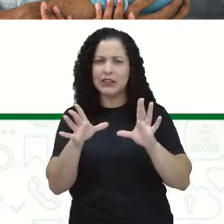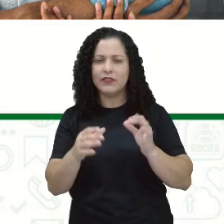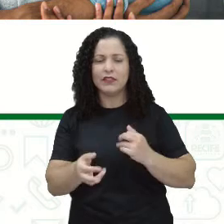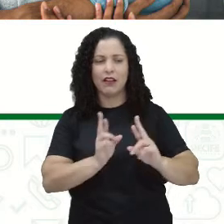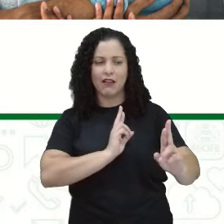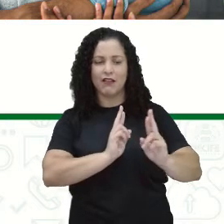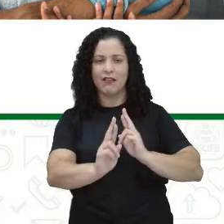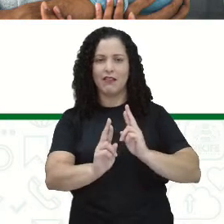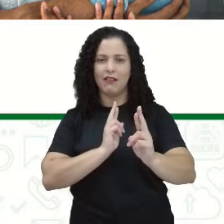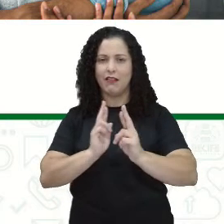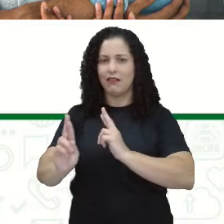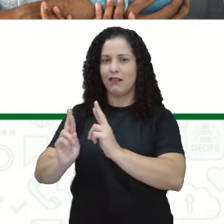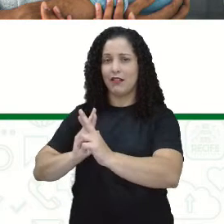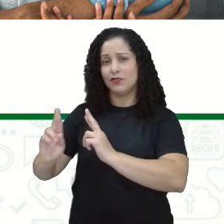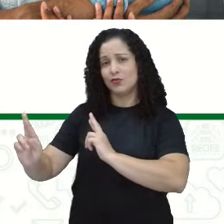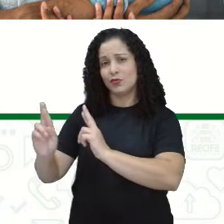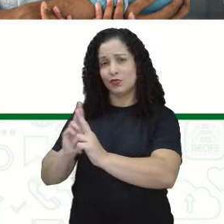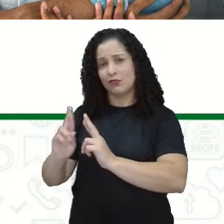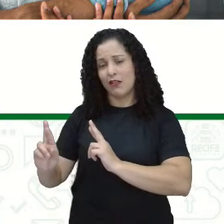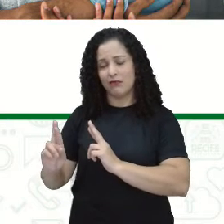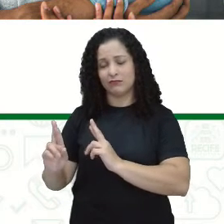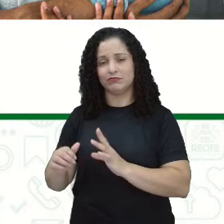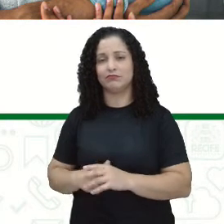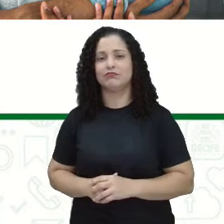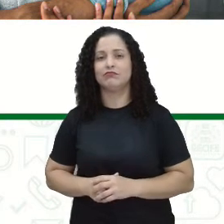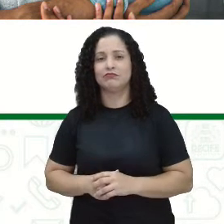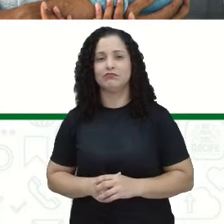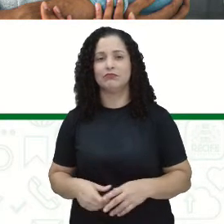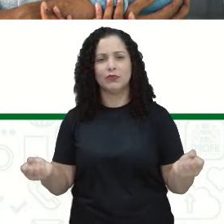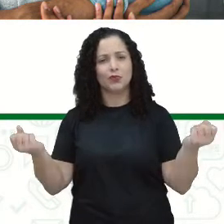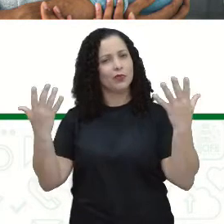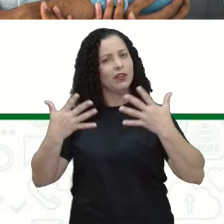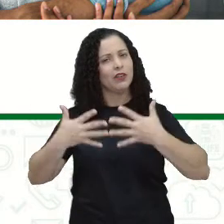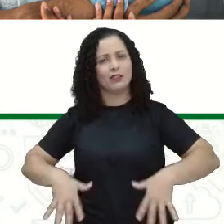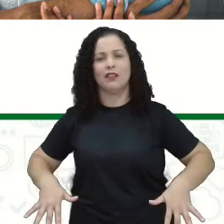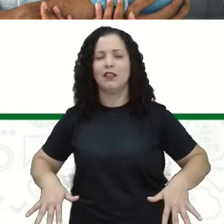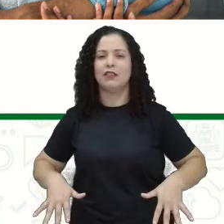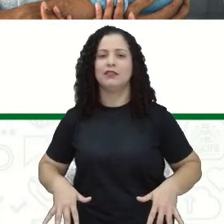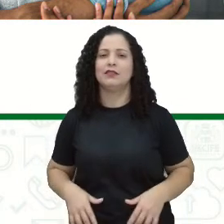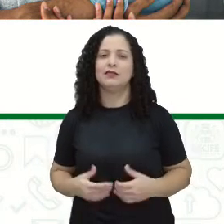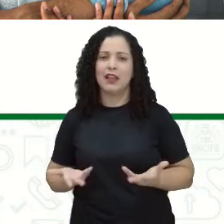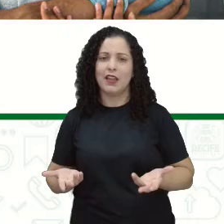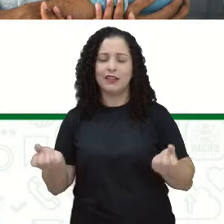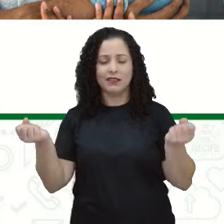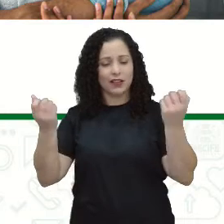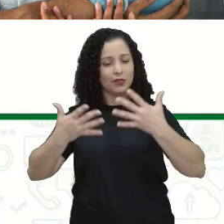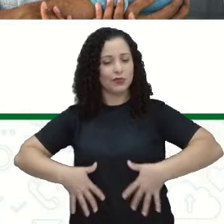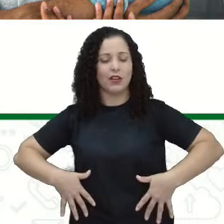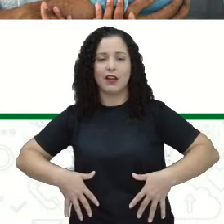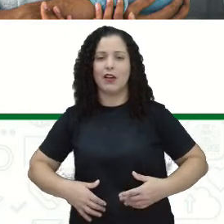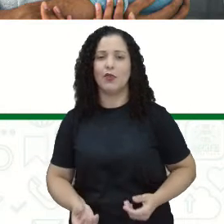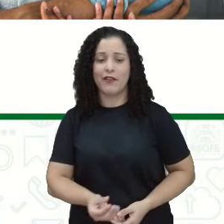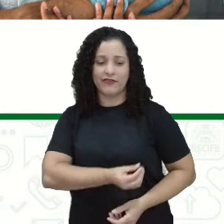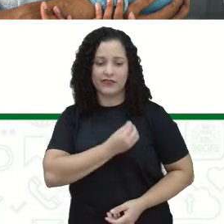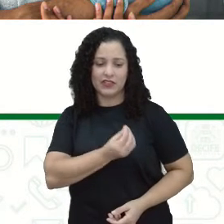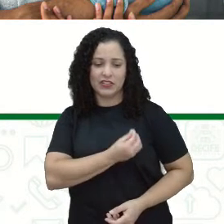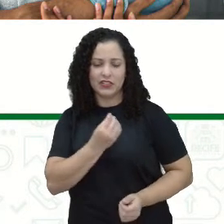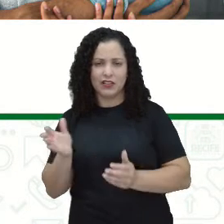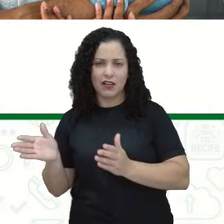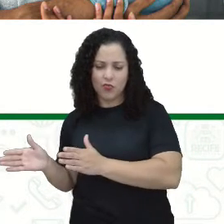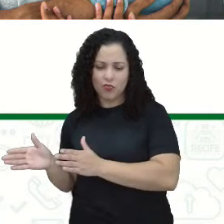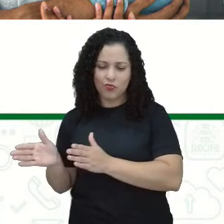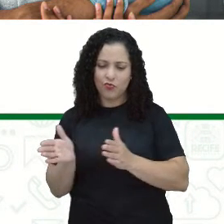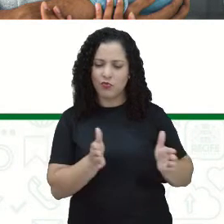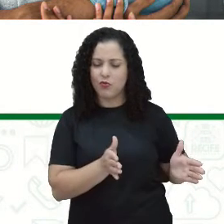gente e a outra pessoa consentir. Naturalidade, gente. Sexualidade é algo natural, é um ciclo da vida,